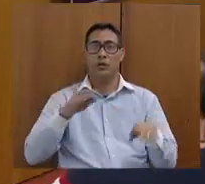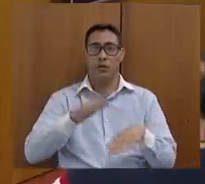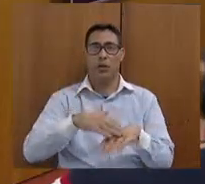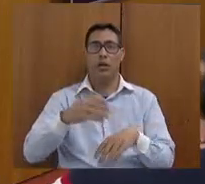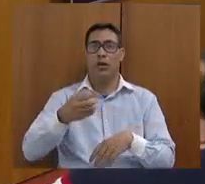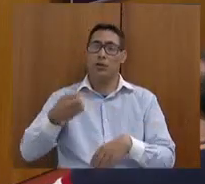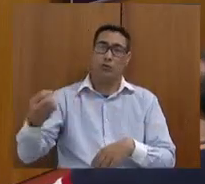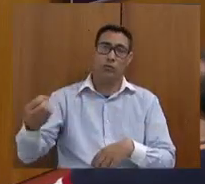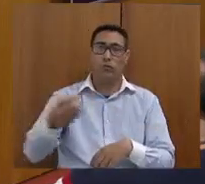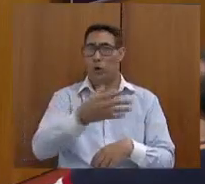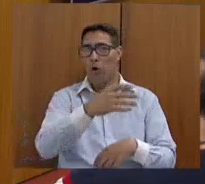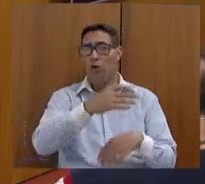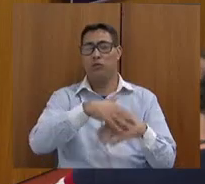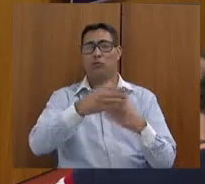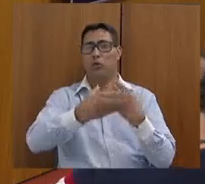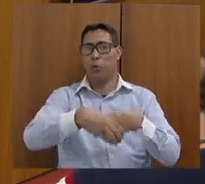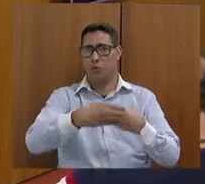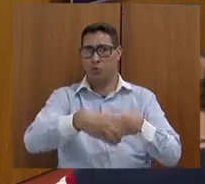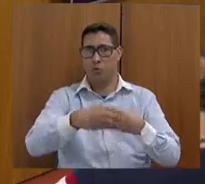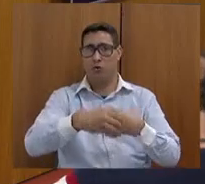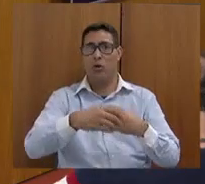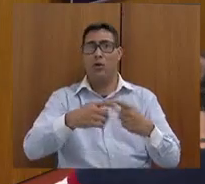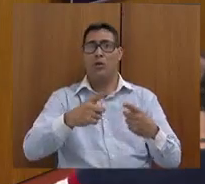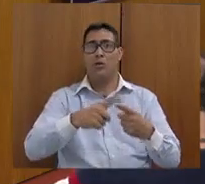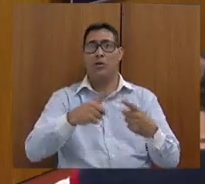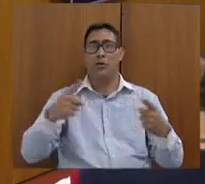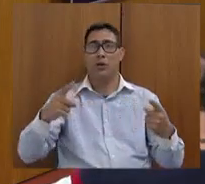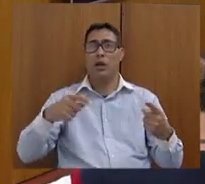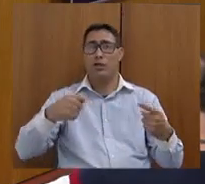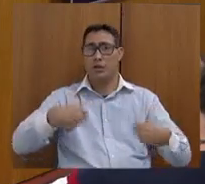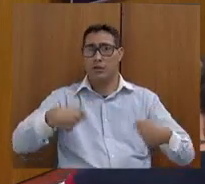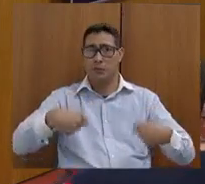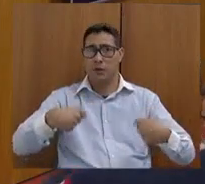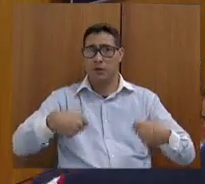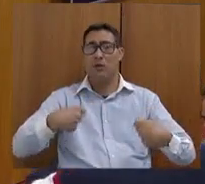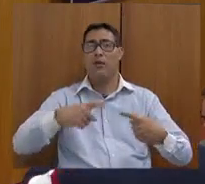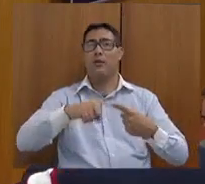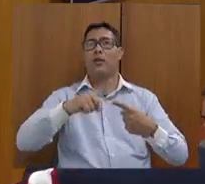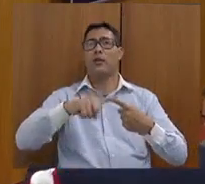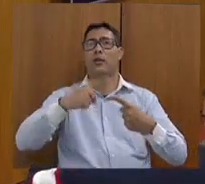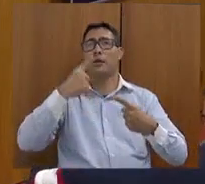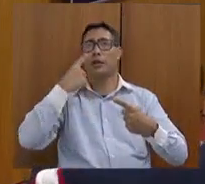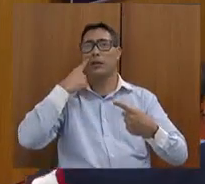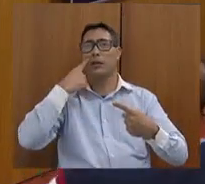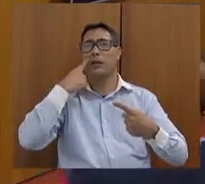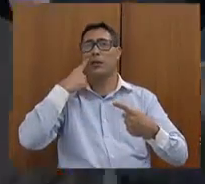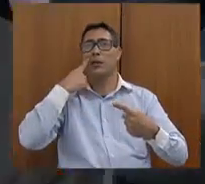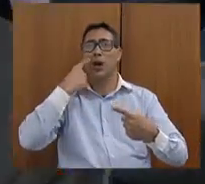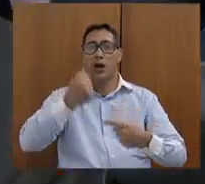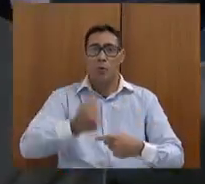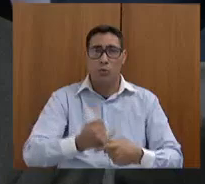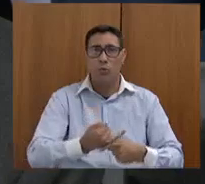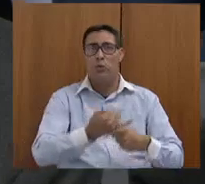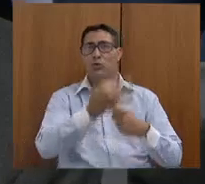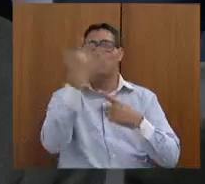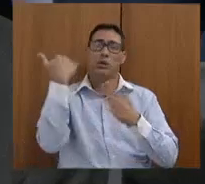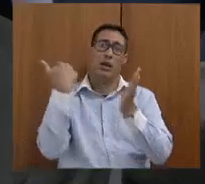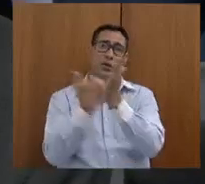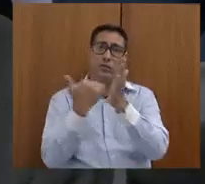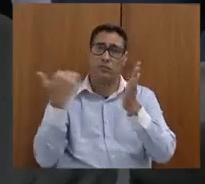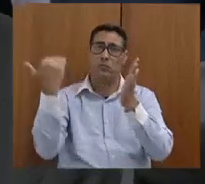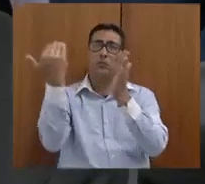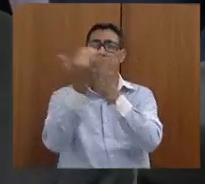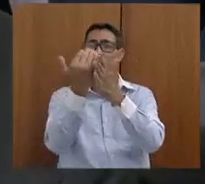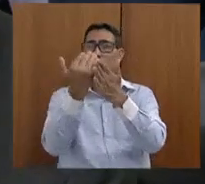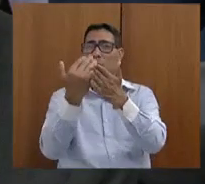concursos e a gente contemplar uma o maior número possível dos